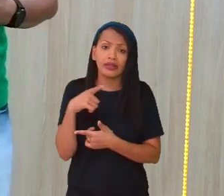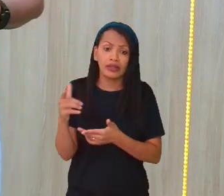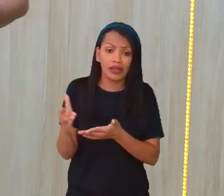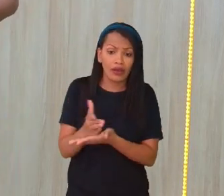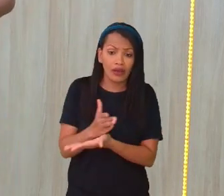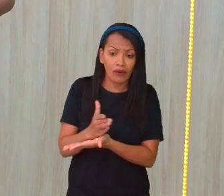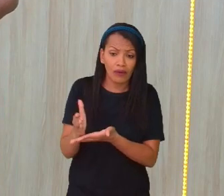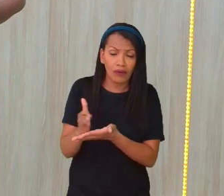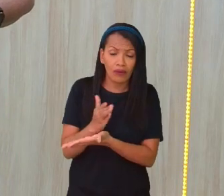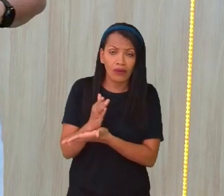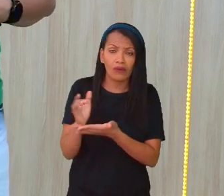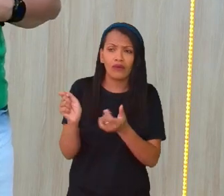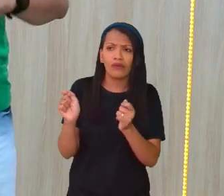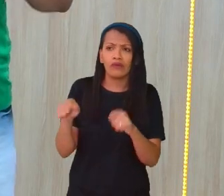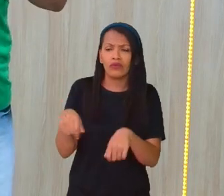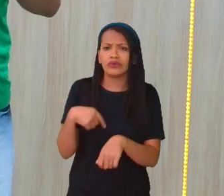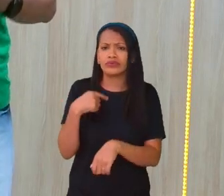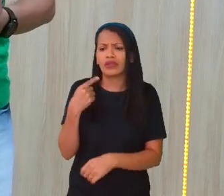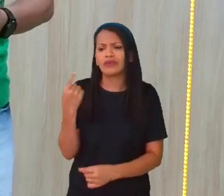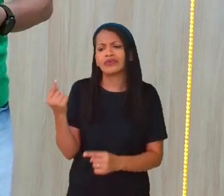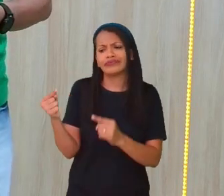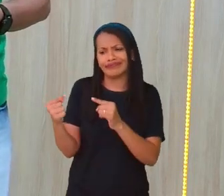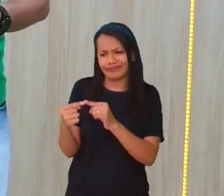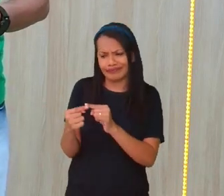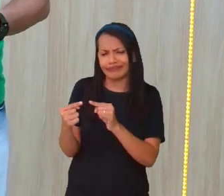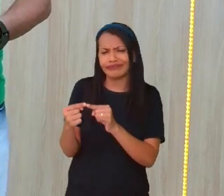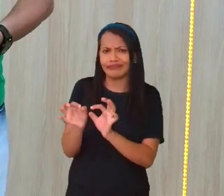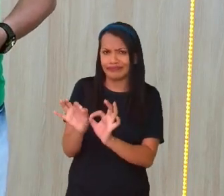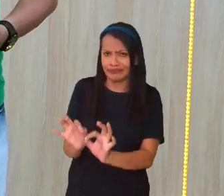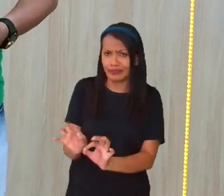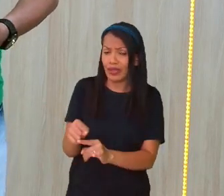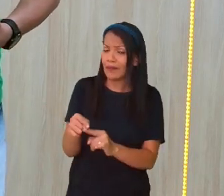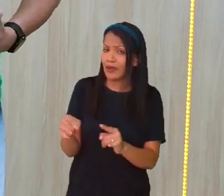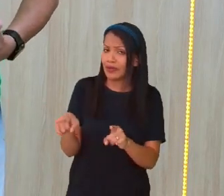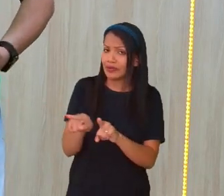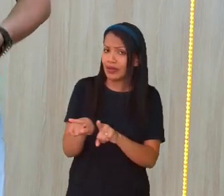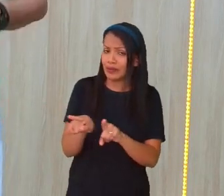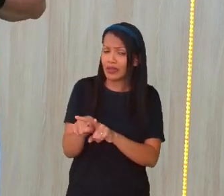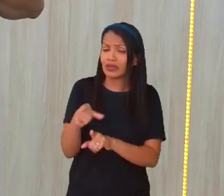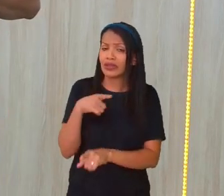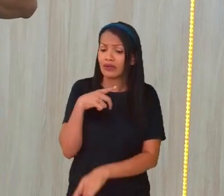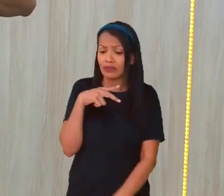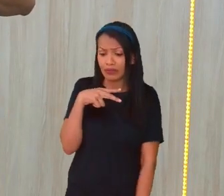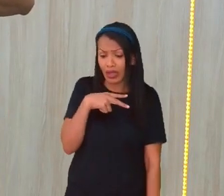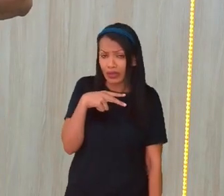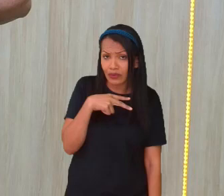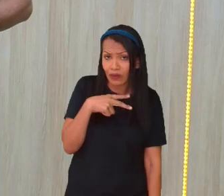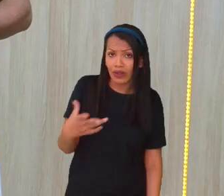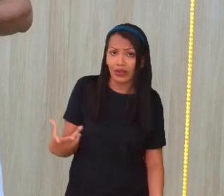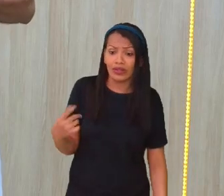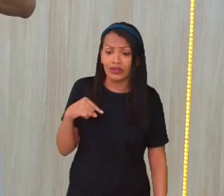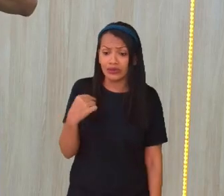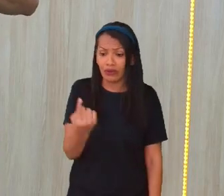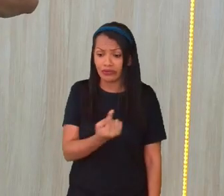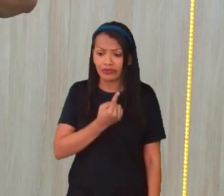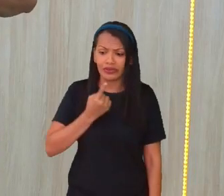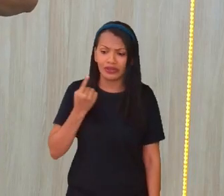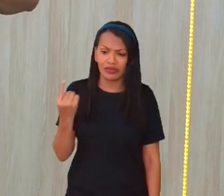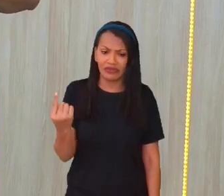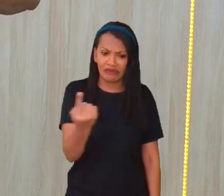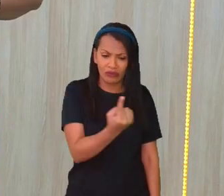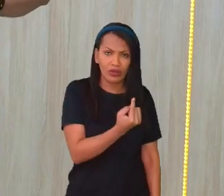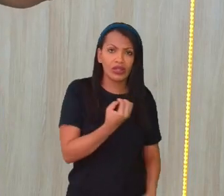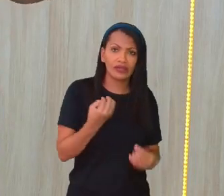questões em comum, né? Mas nós vamos ter as nossas particularidades, as nossas